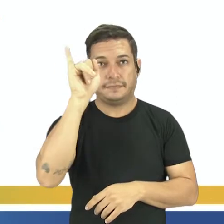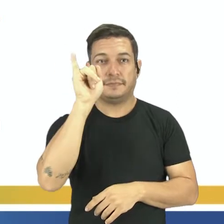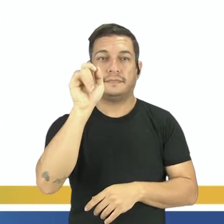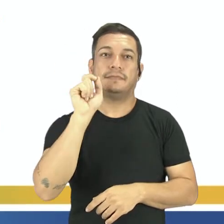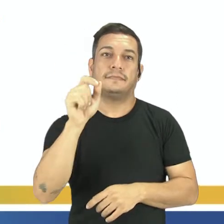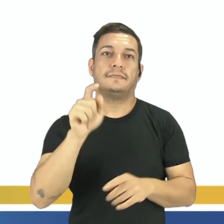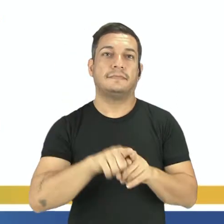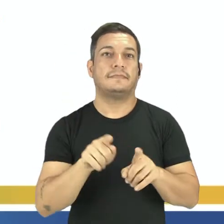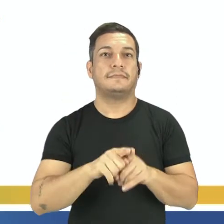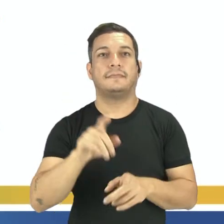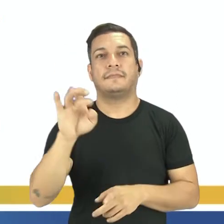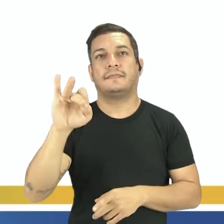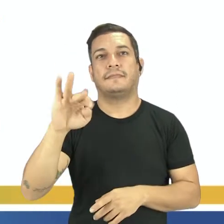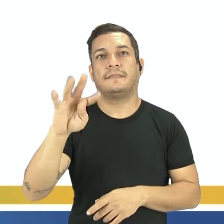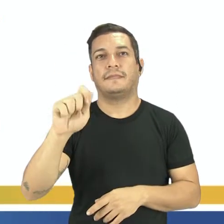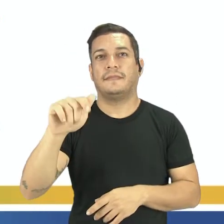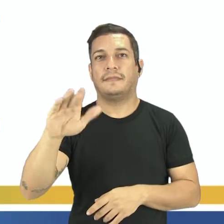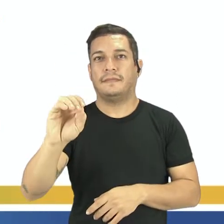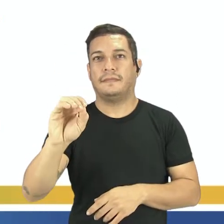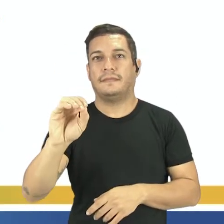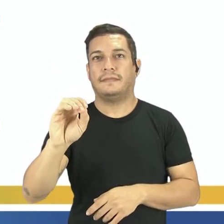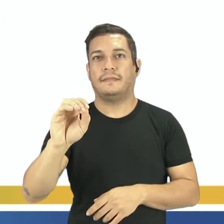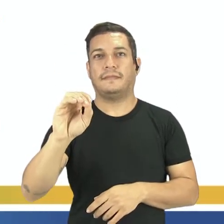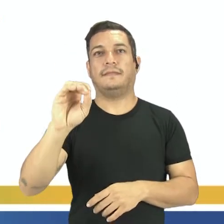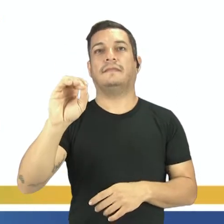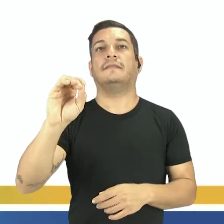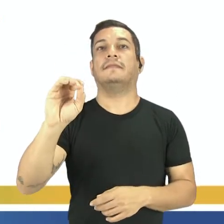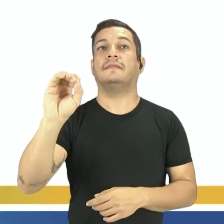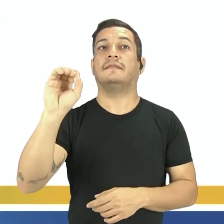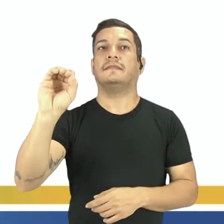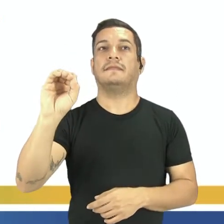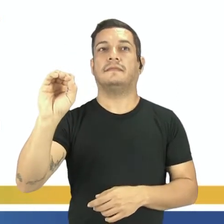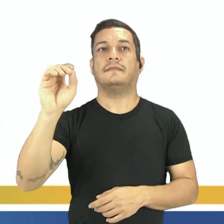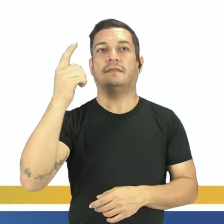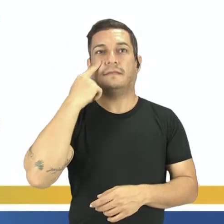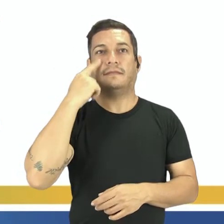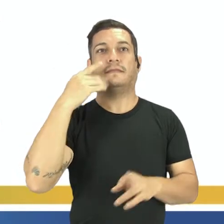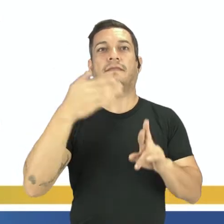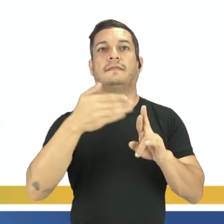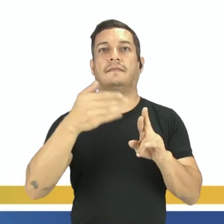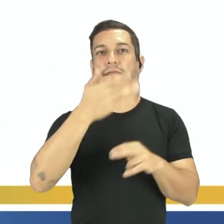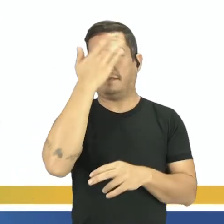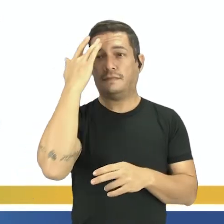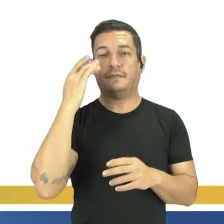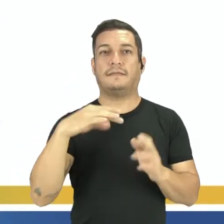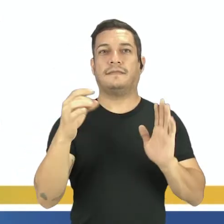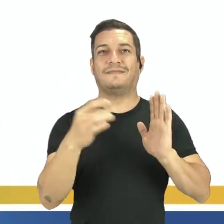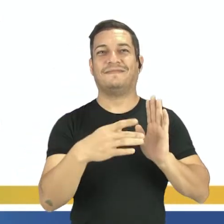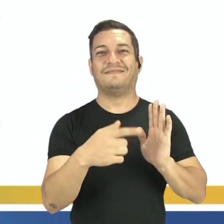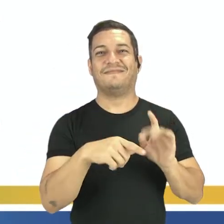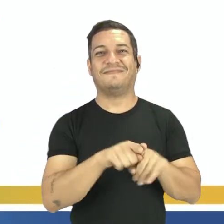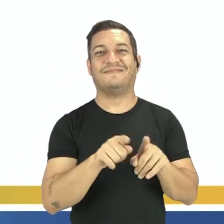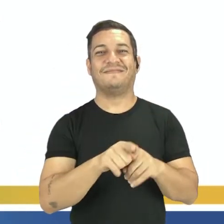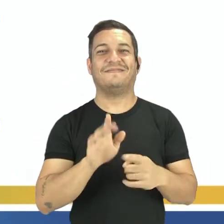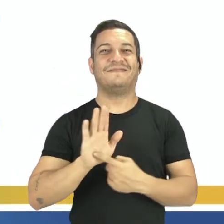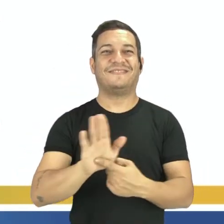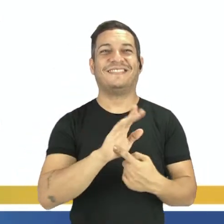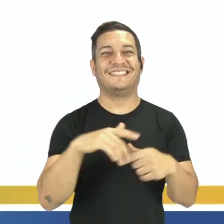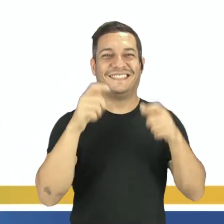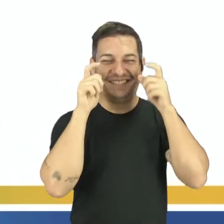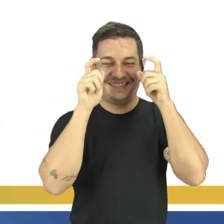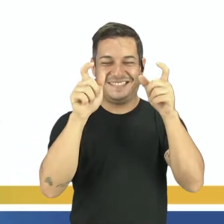por uma citação, tá? Sempre entre aspas, após referenciar quem foi a pessoa citada, tá? Então sempre fica atento aí